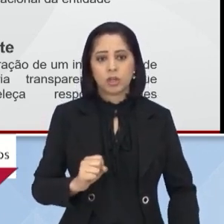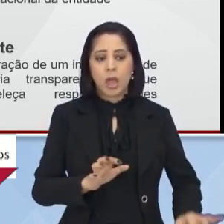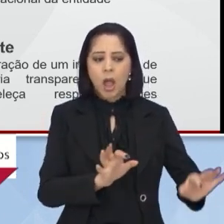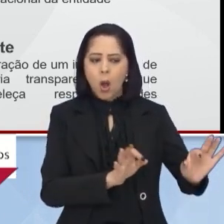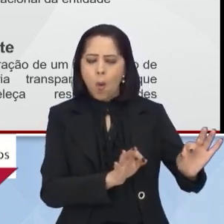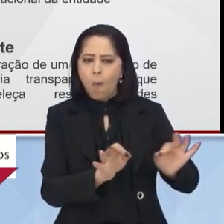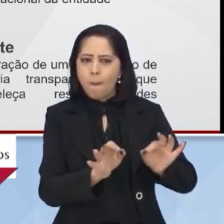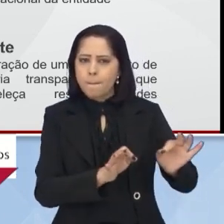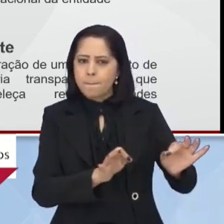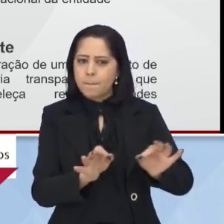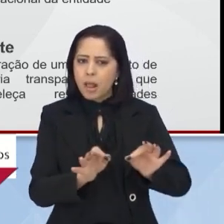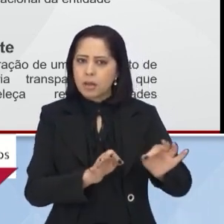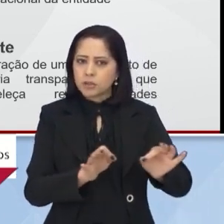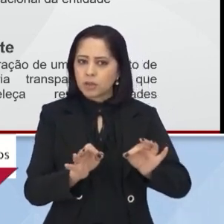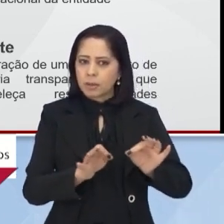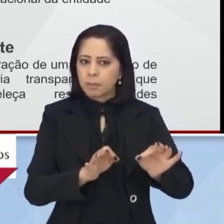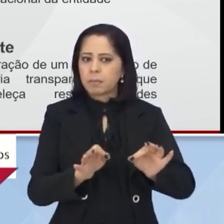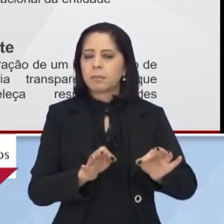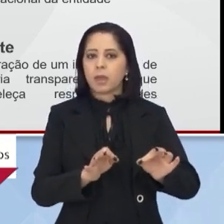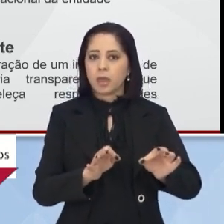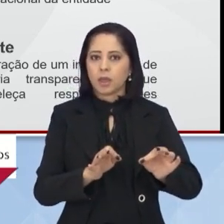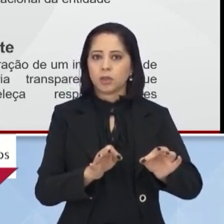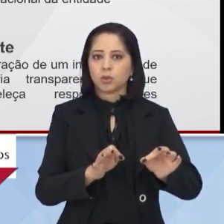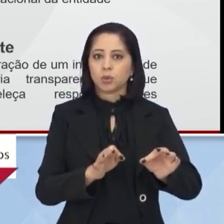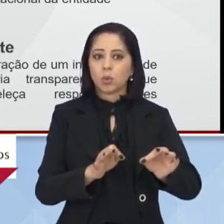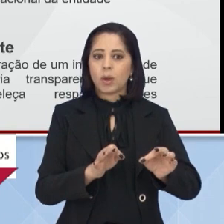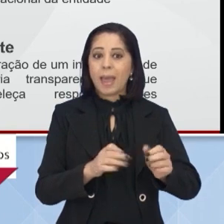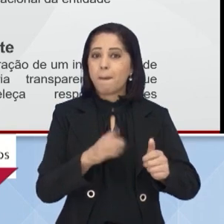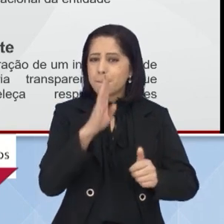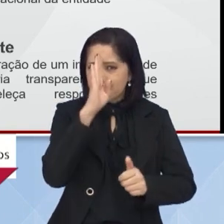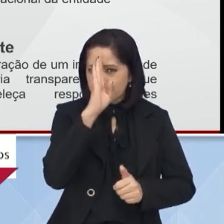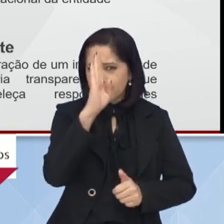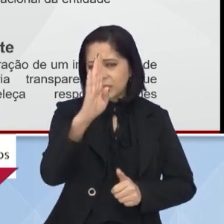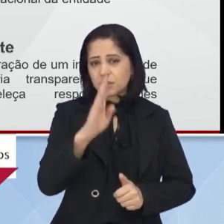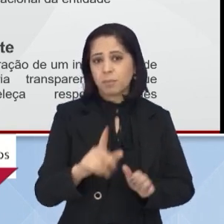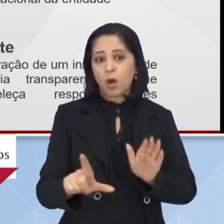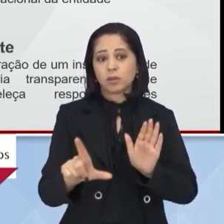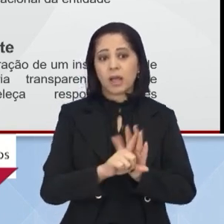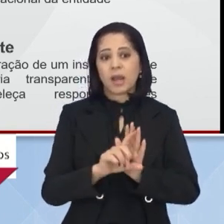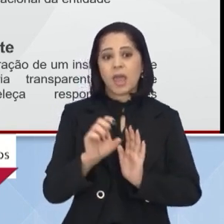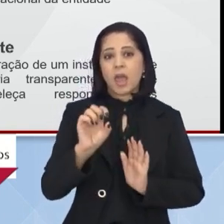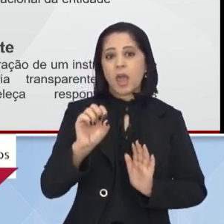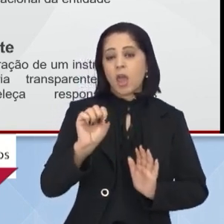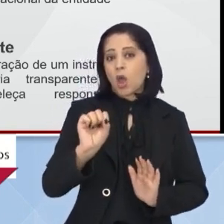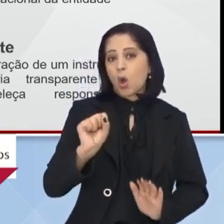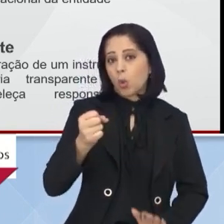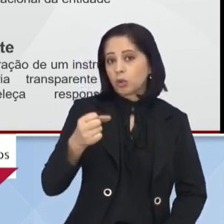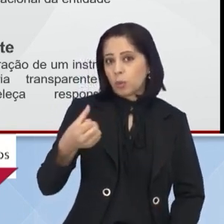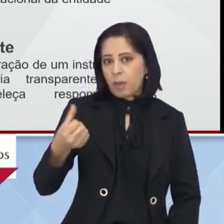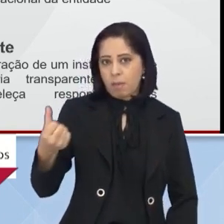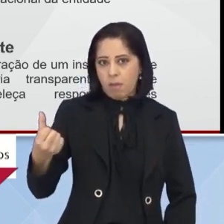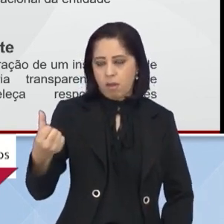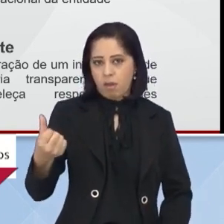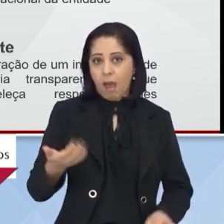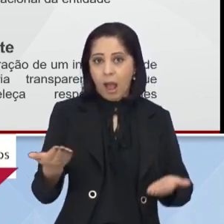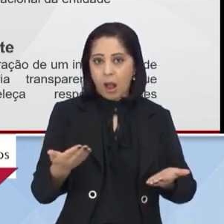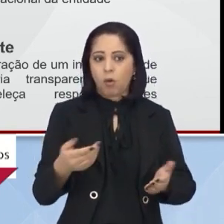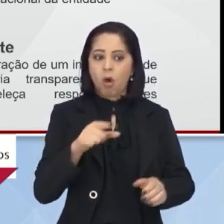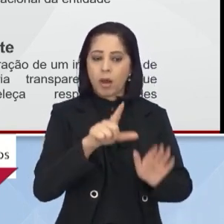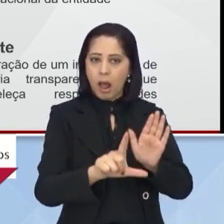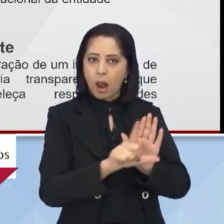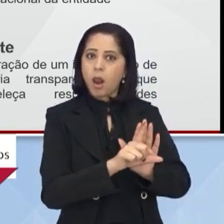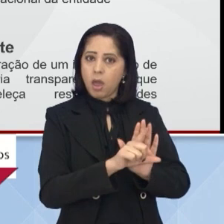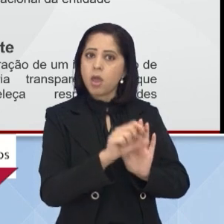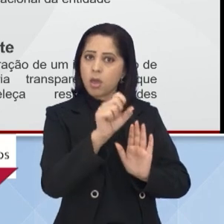inserido como um princípio dentro da nova lei de licitações né na 8666 ele não era tratado como princípio agora ele é porque um